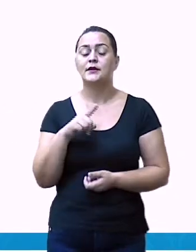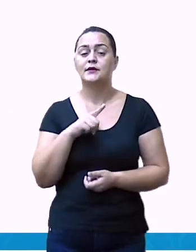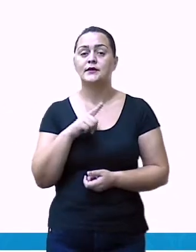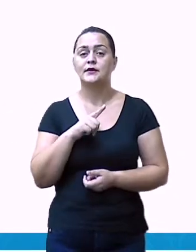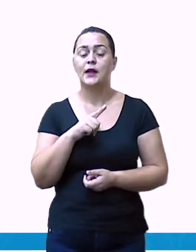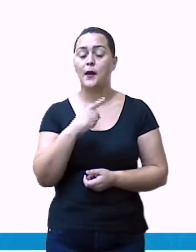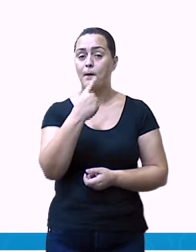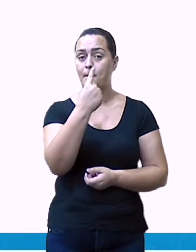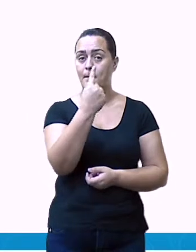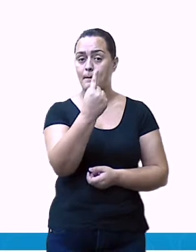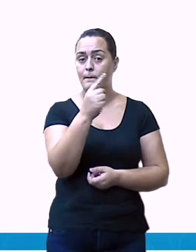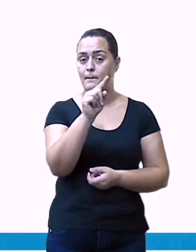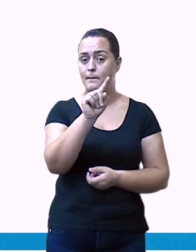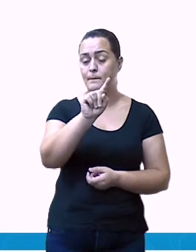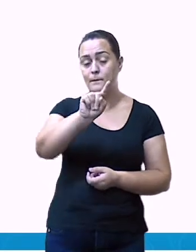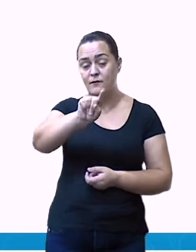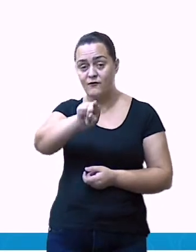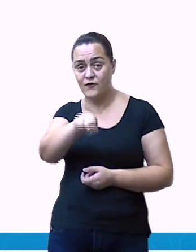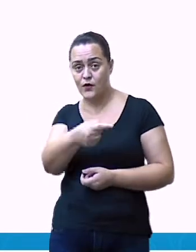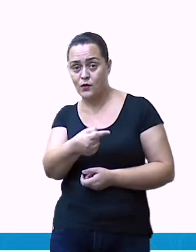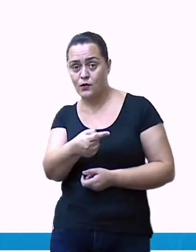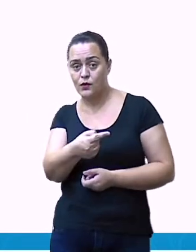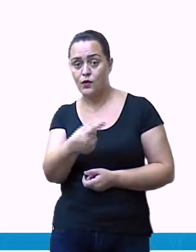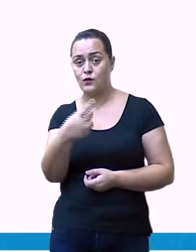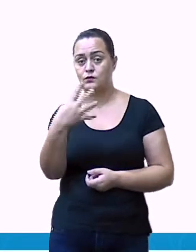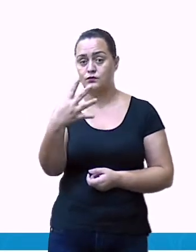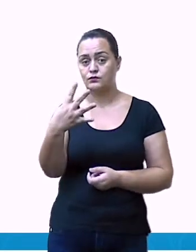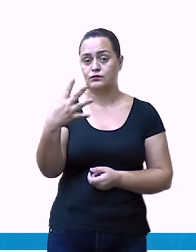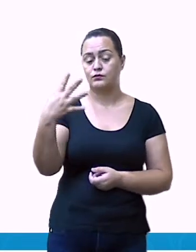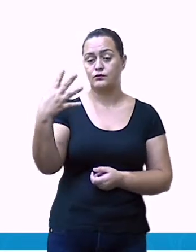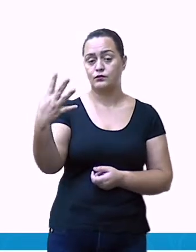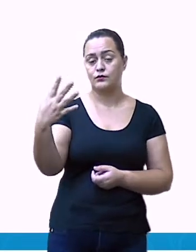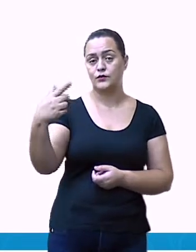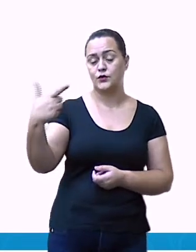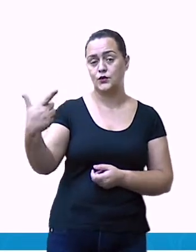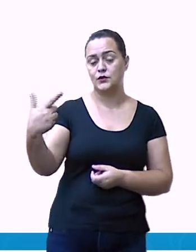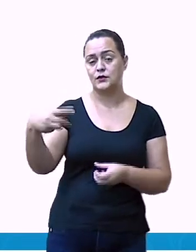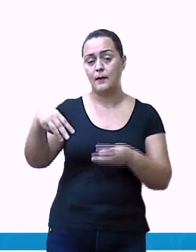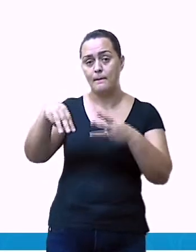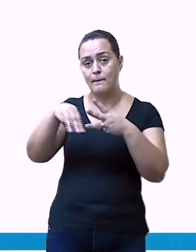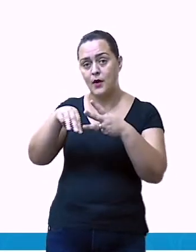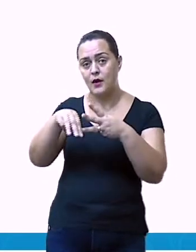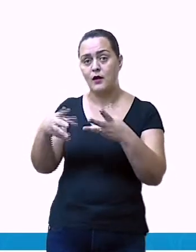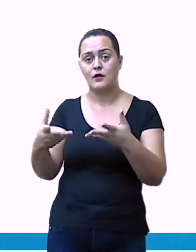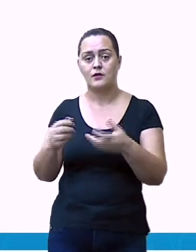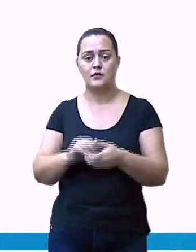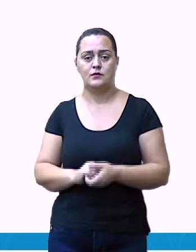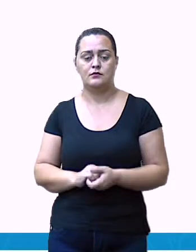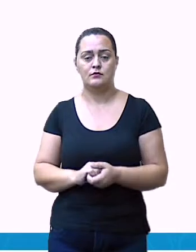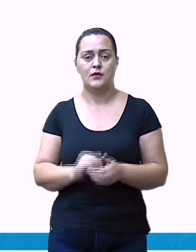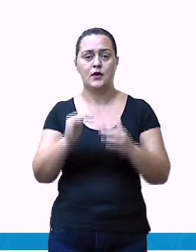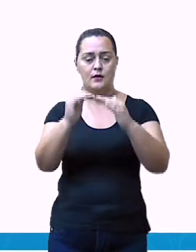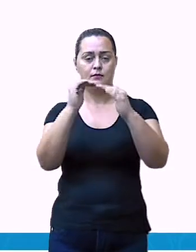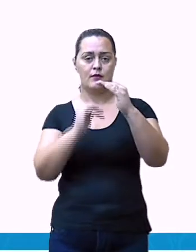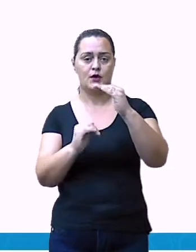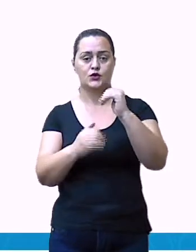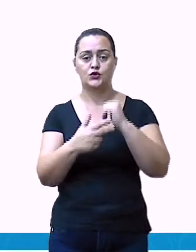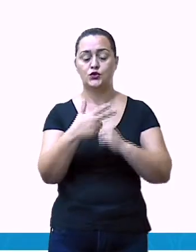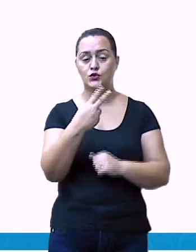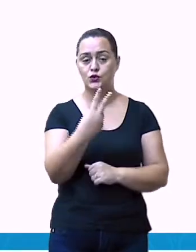442 milésimos. Já no de baixo, nós temos 2 inteiros e 400 milésimos ou